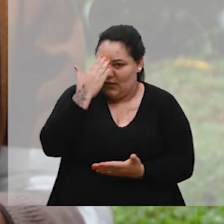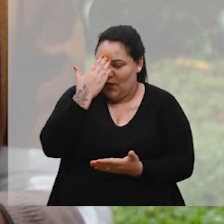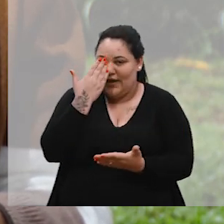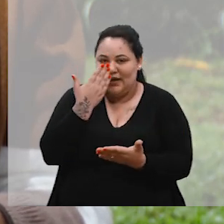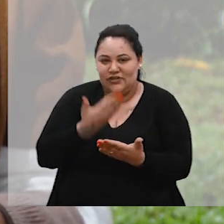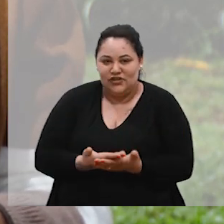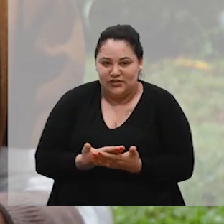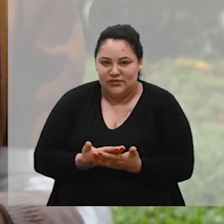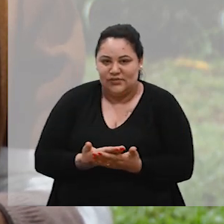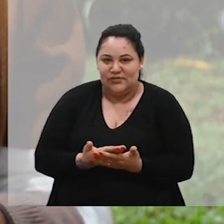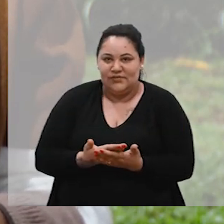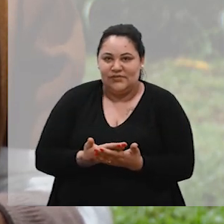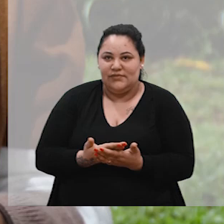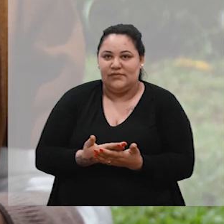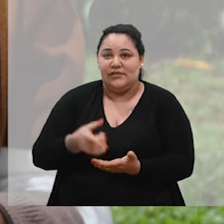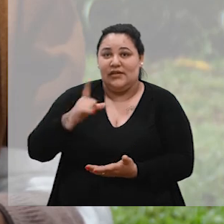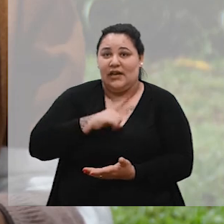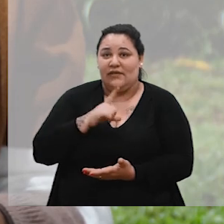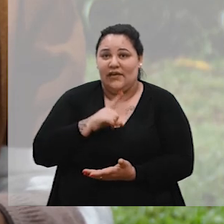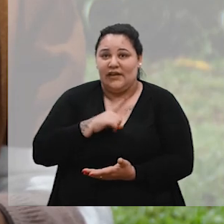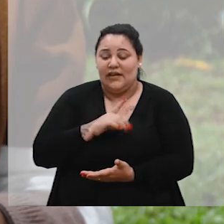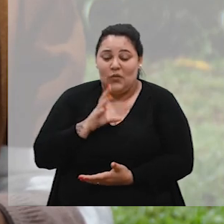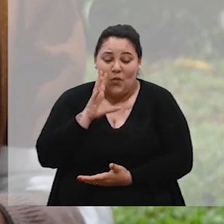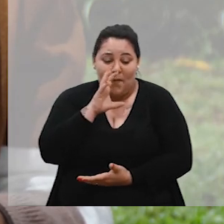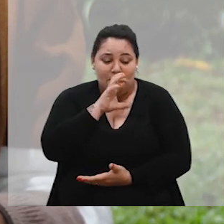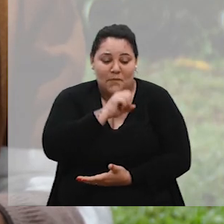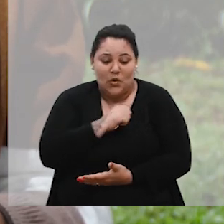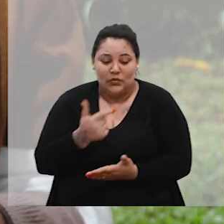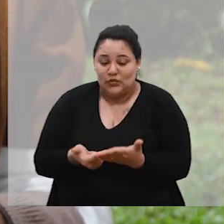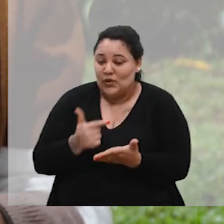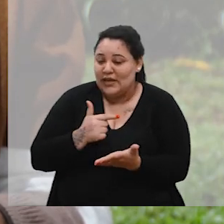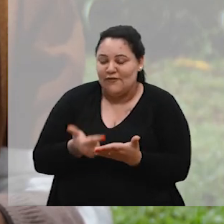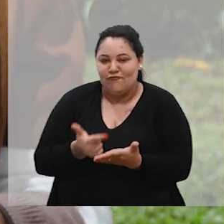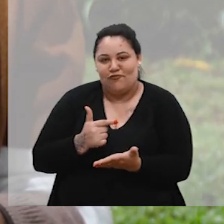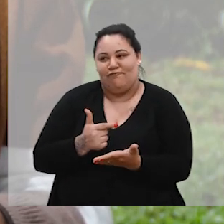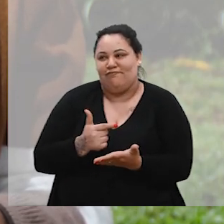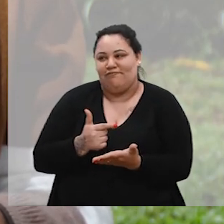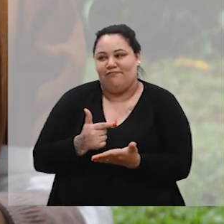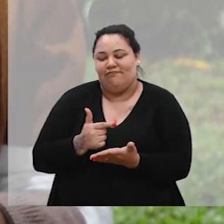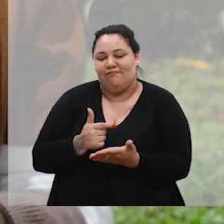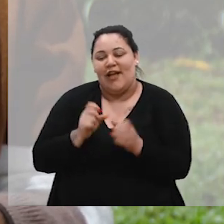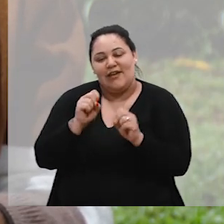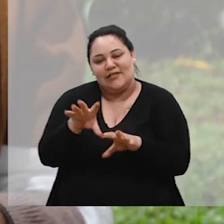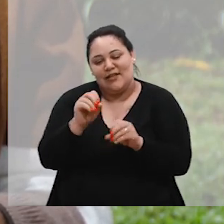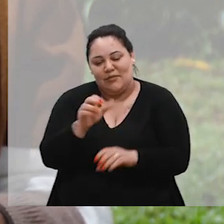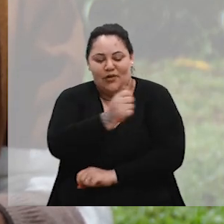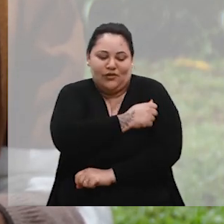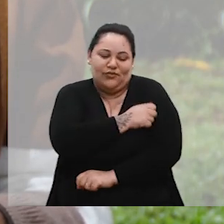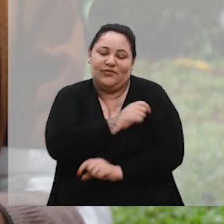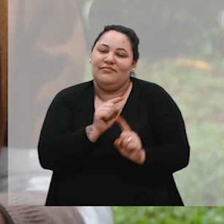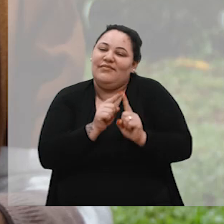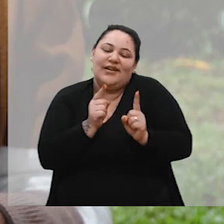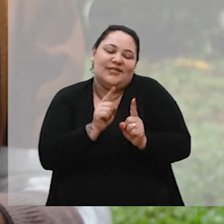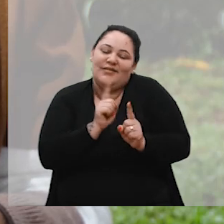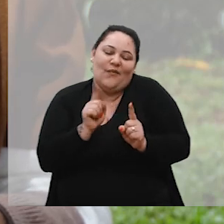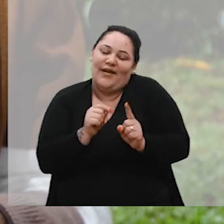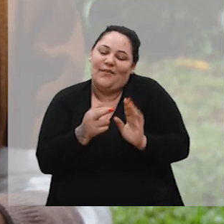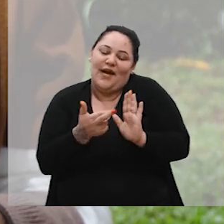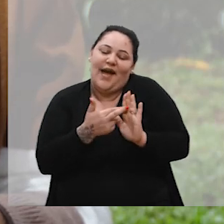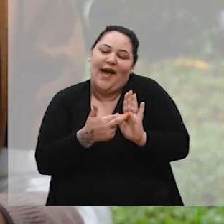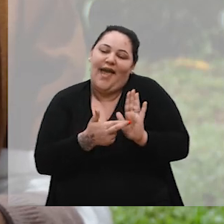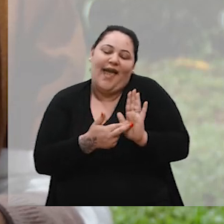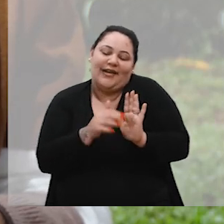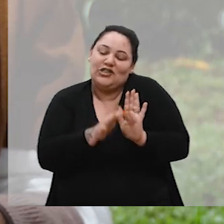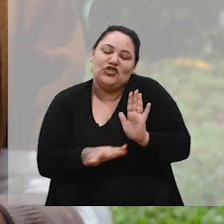amor pelos livros aos seus alunos. Mas, infelizmente, não é uma regra geral, né?